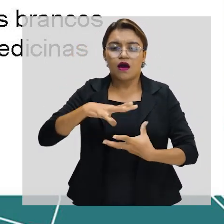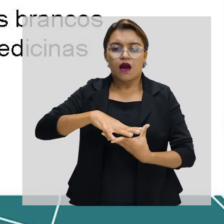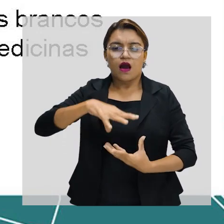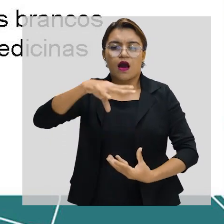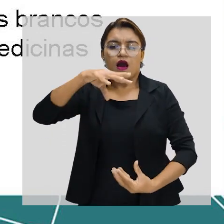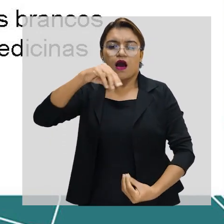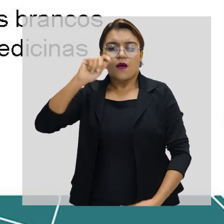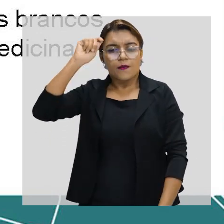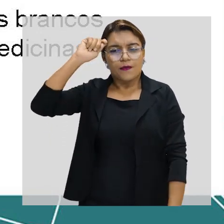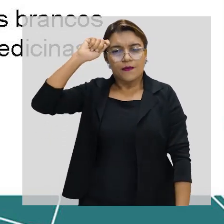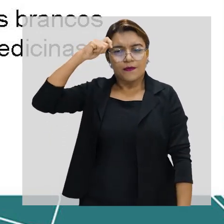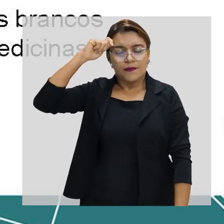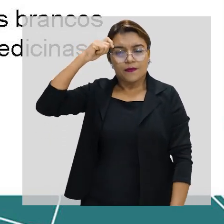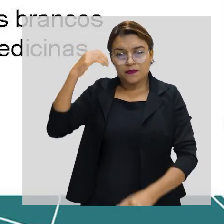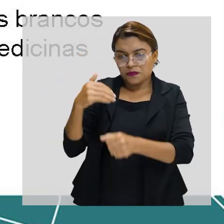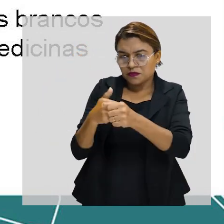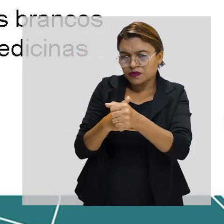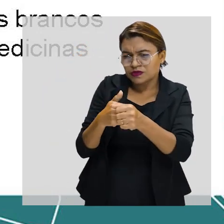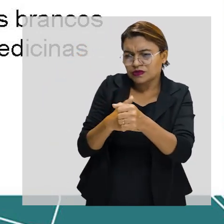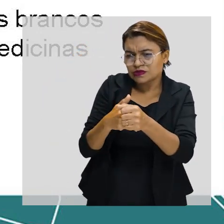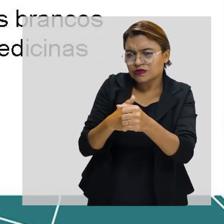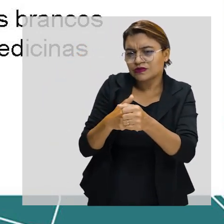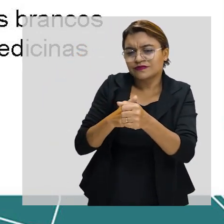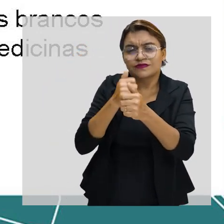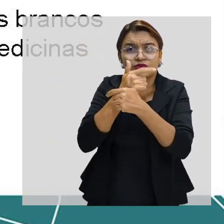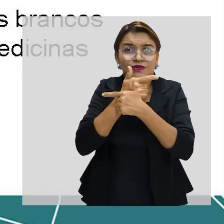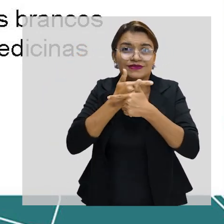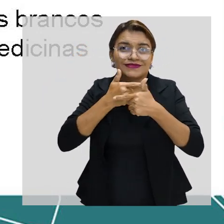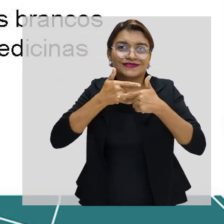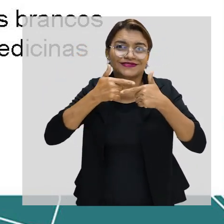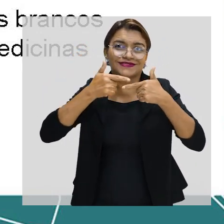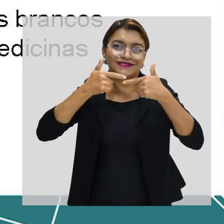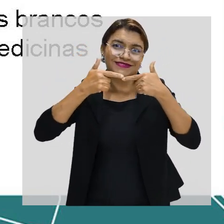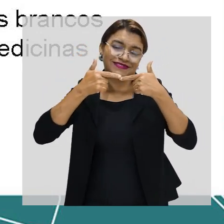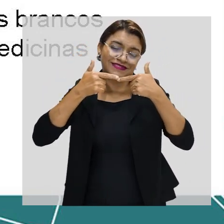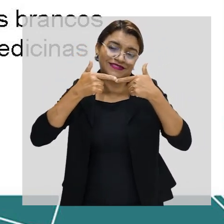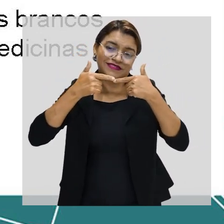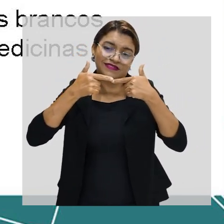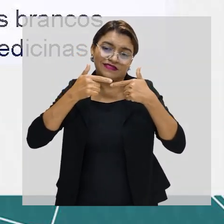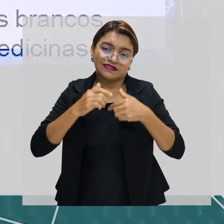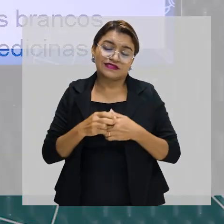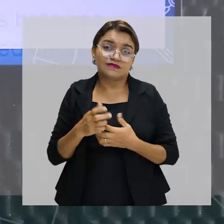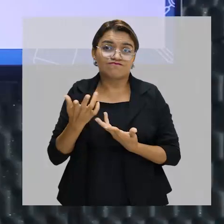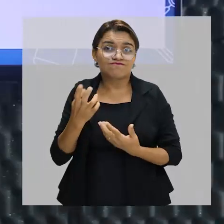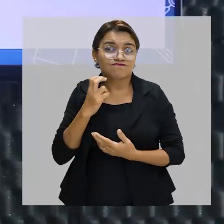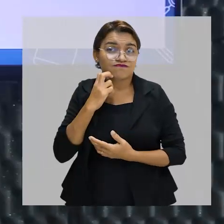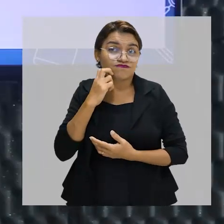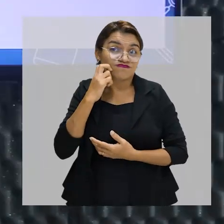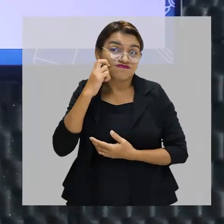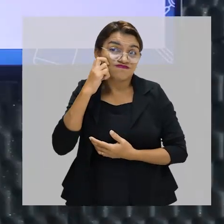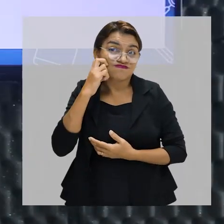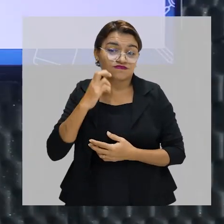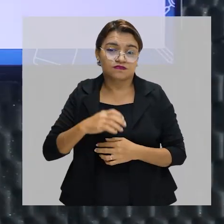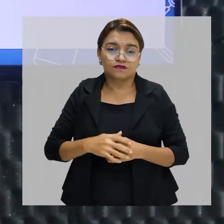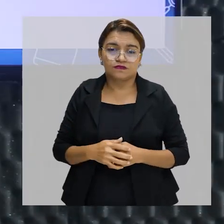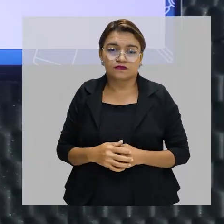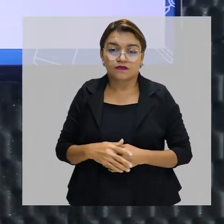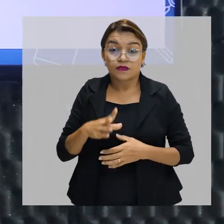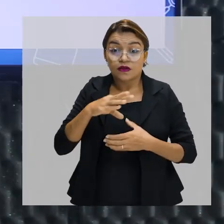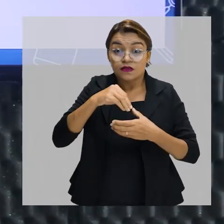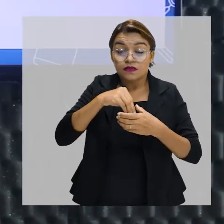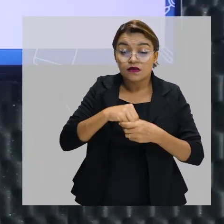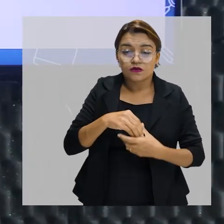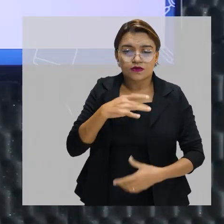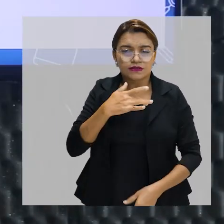almas negras, mistério orlado de um sorrisos brancos, adentro